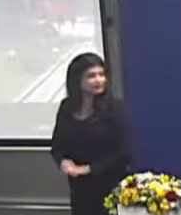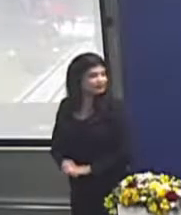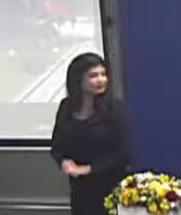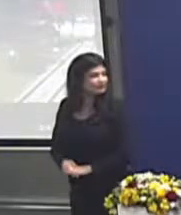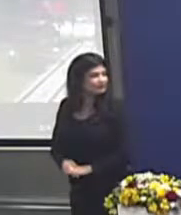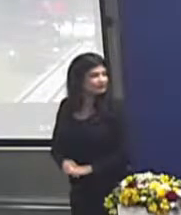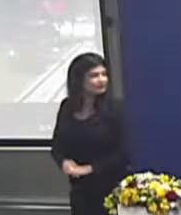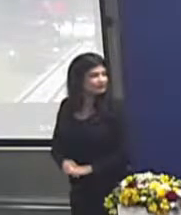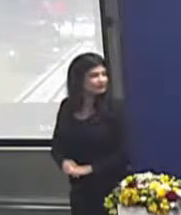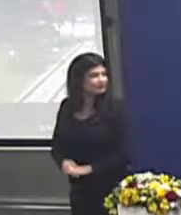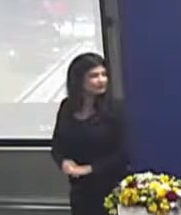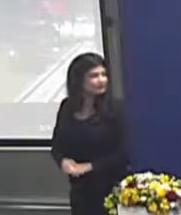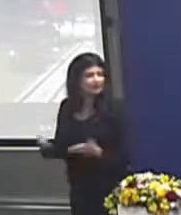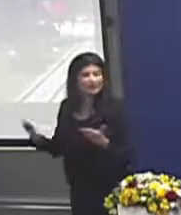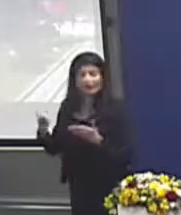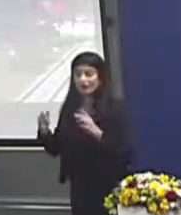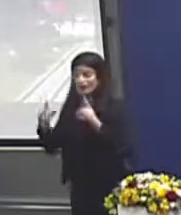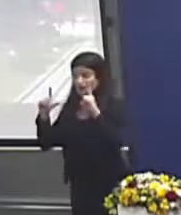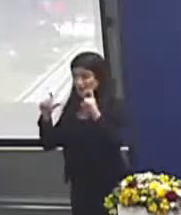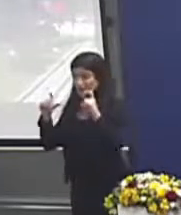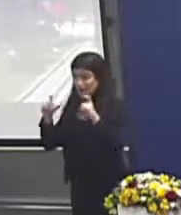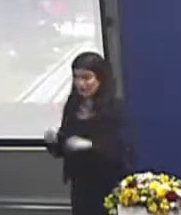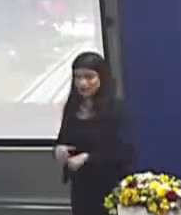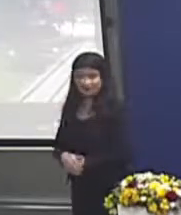O momento agora oficial da foto,